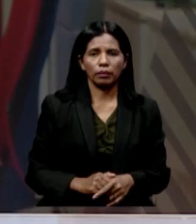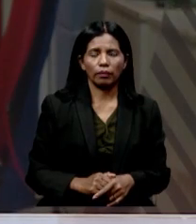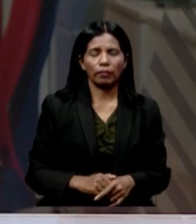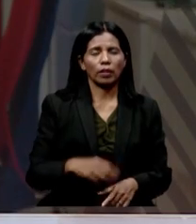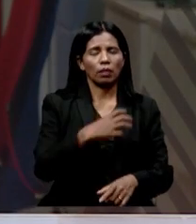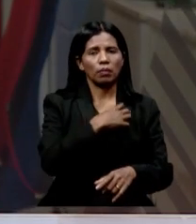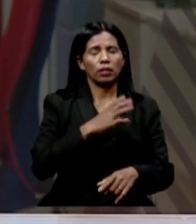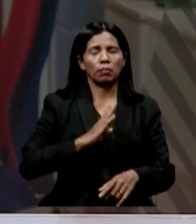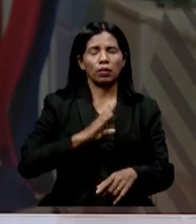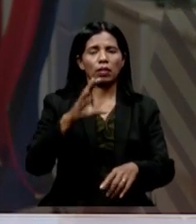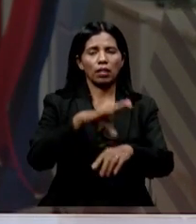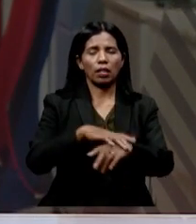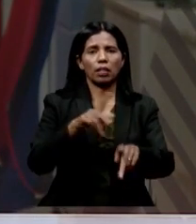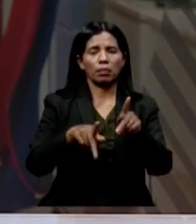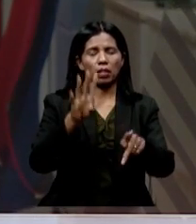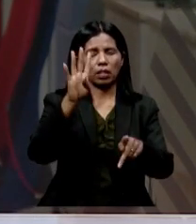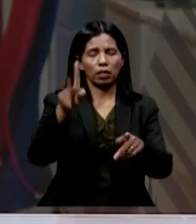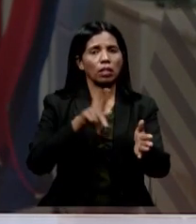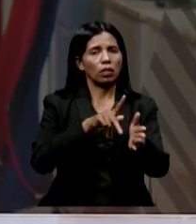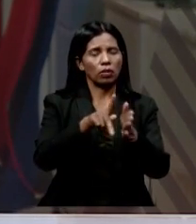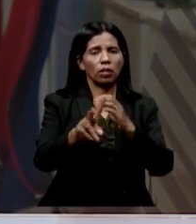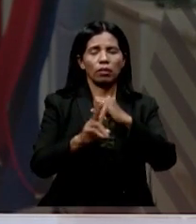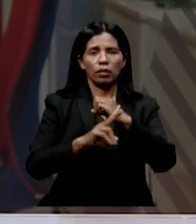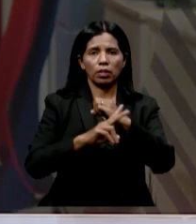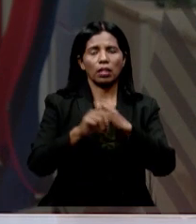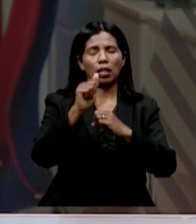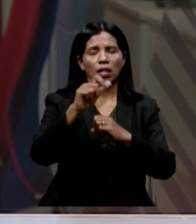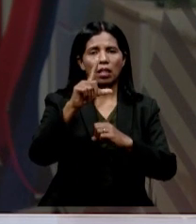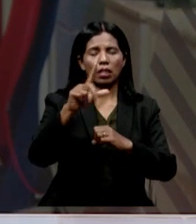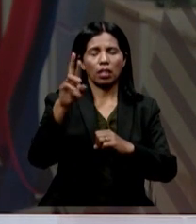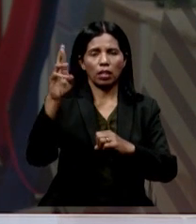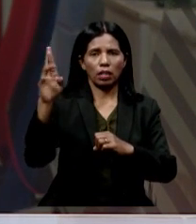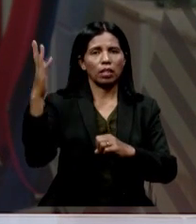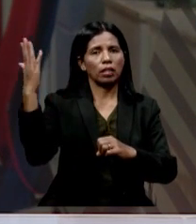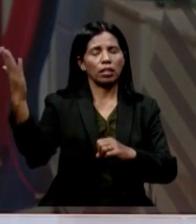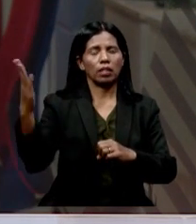Penetele Bacau captura suspeito na Enhat, sona vítima a LR Iha Baguia.